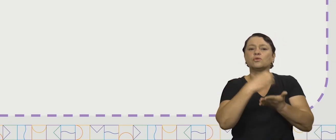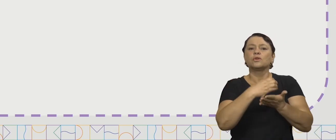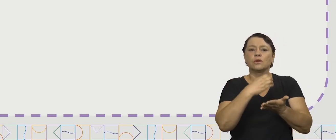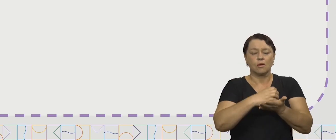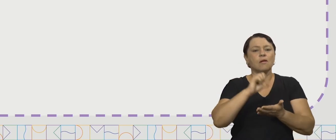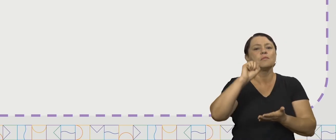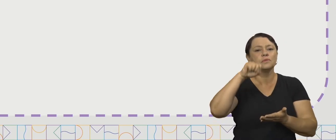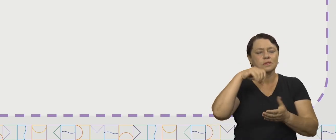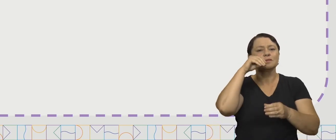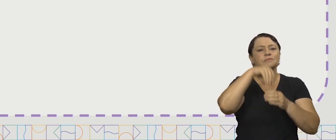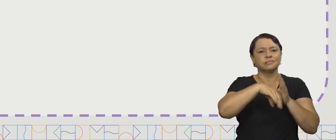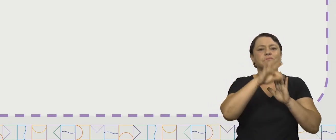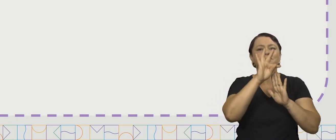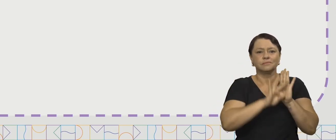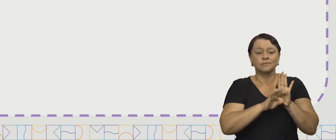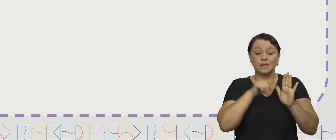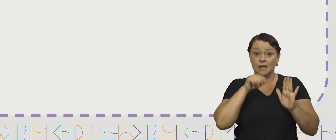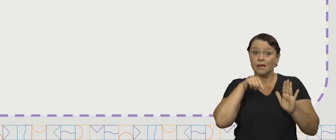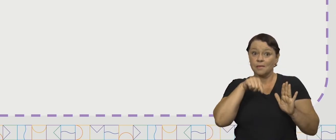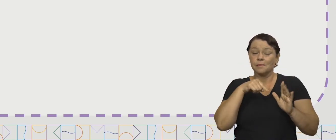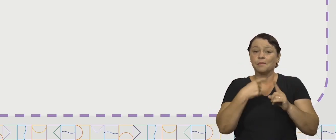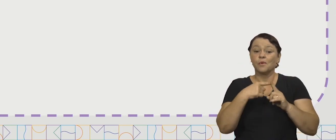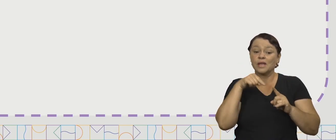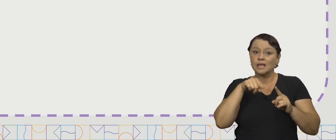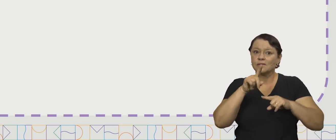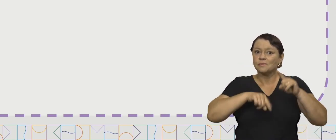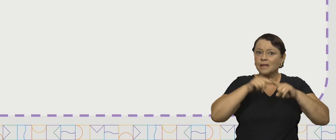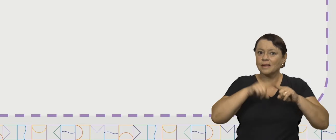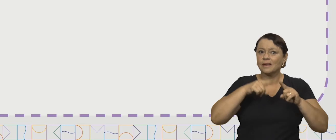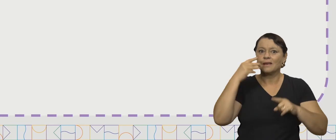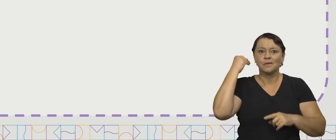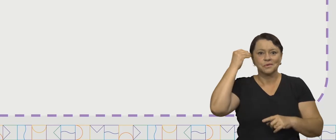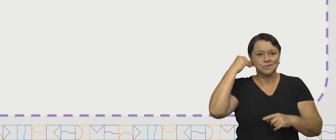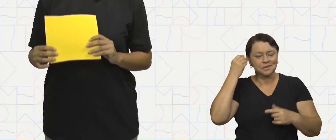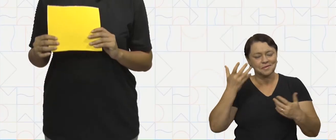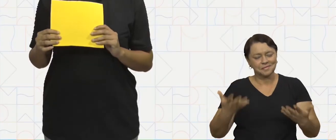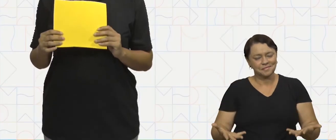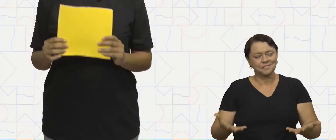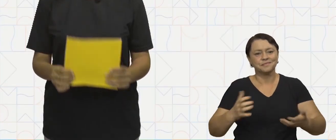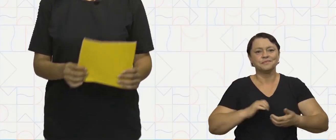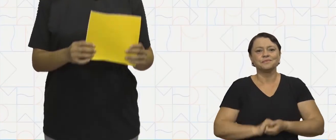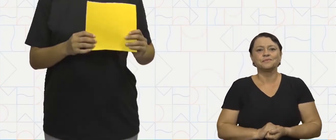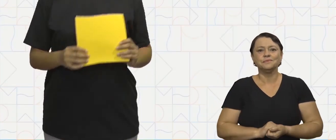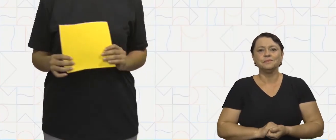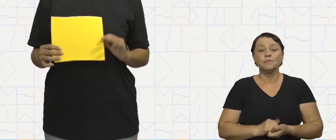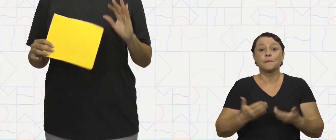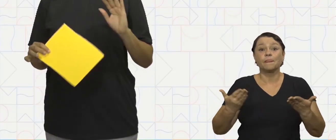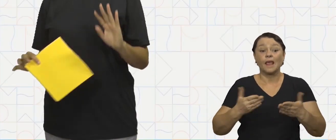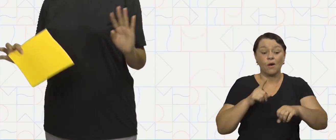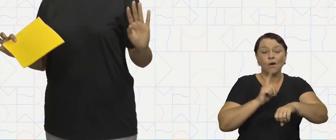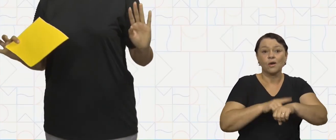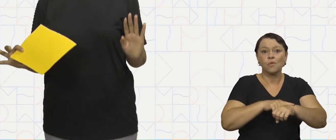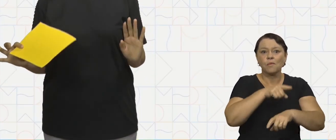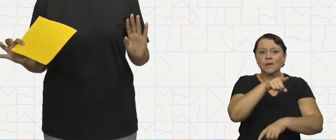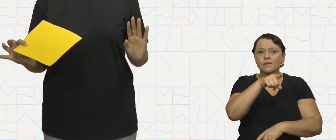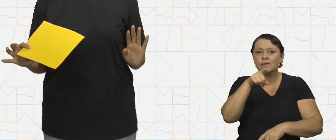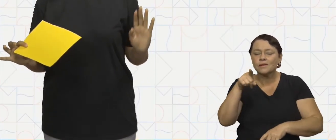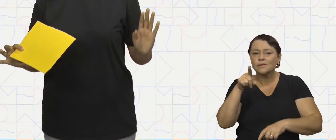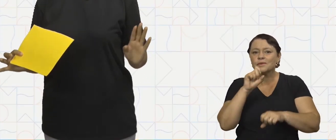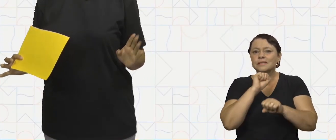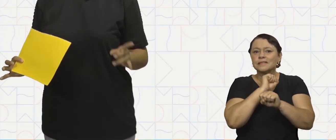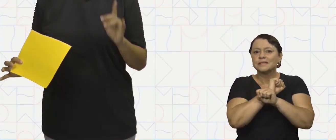e copo com água. Afinal, esses são os materiais para o experimento. Chegou o momento que todos